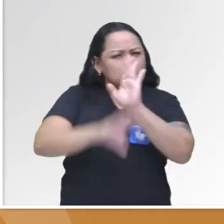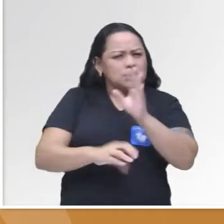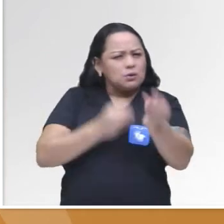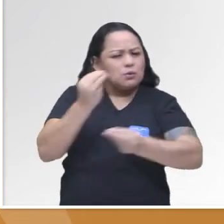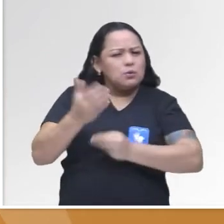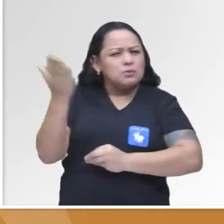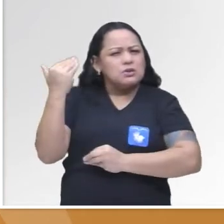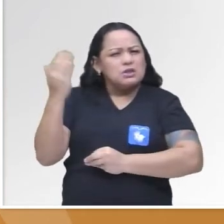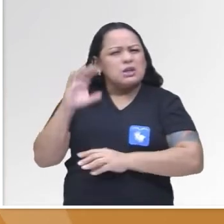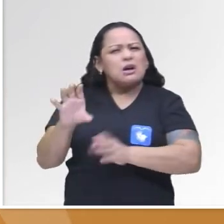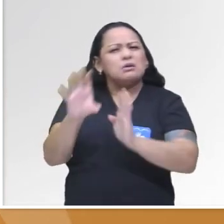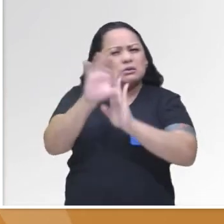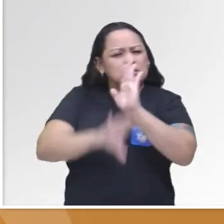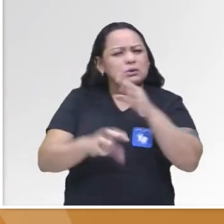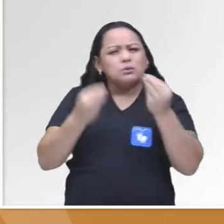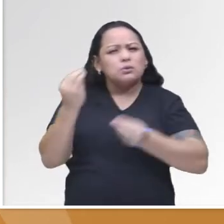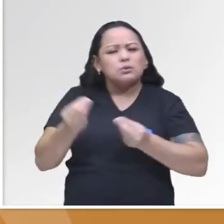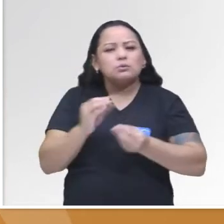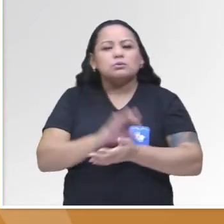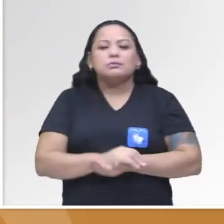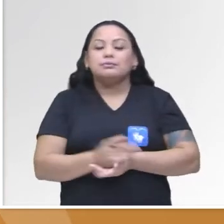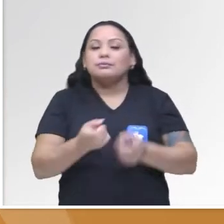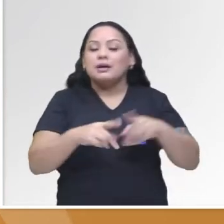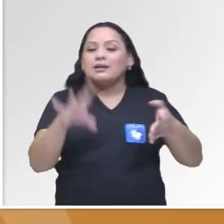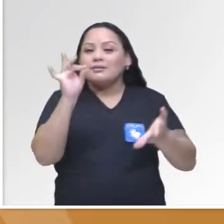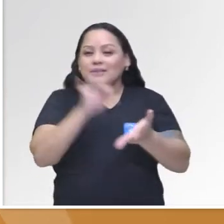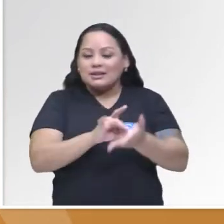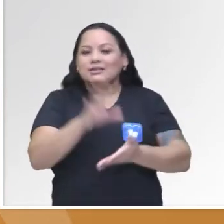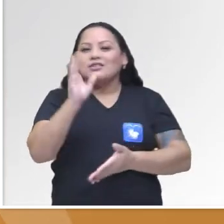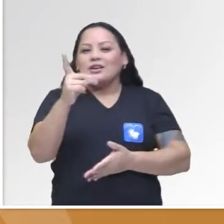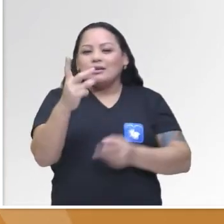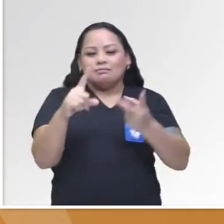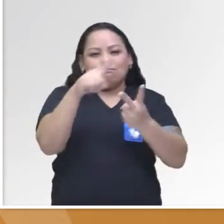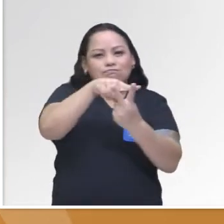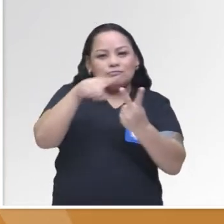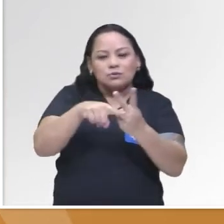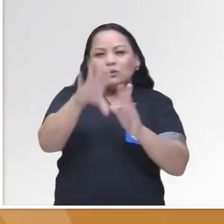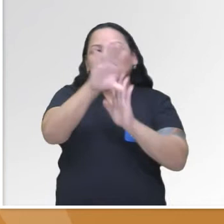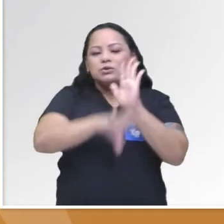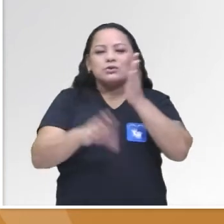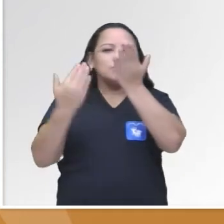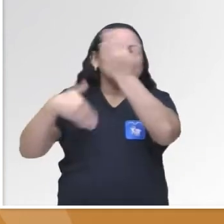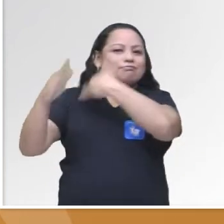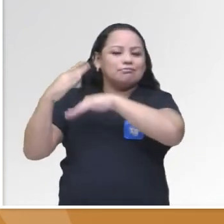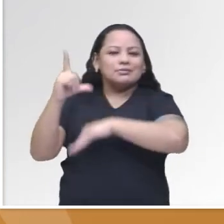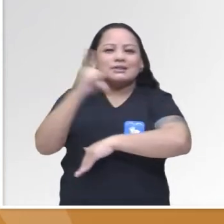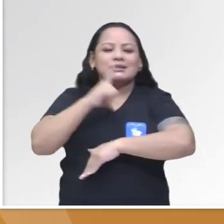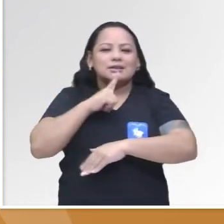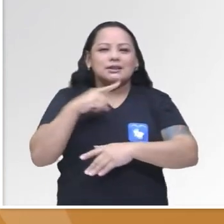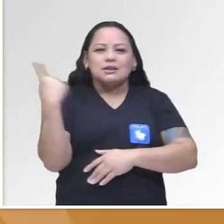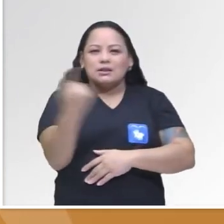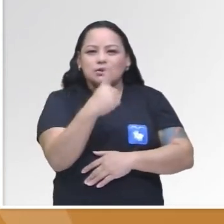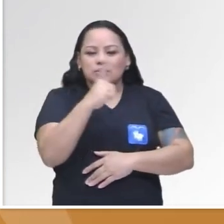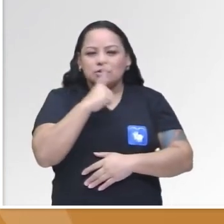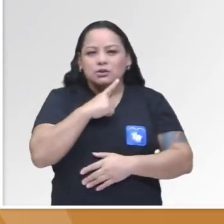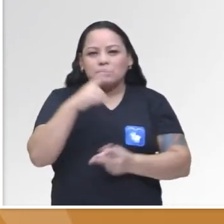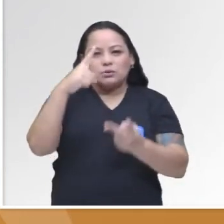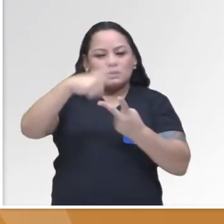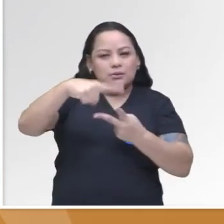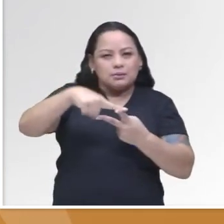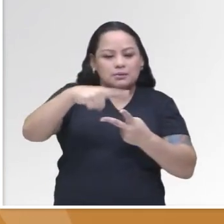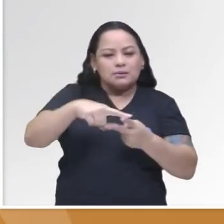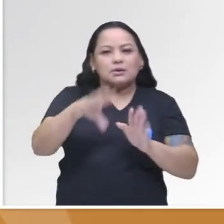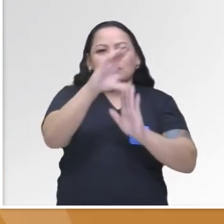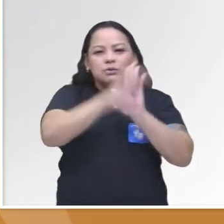tinha uma Constituição? Na verdade, nós já tínhamos duas Constituições anteriores, né? A gente teve aquela que foi lançada no